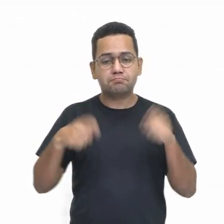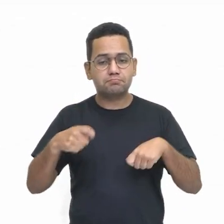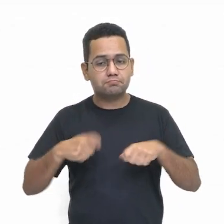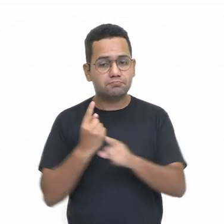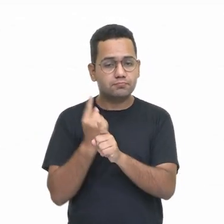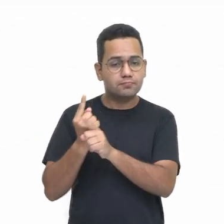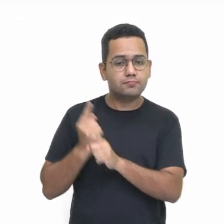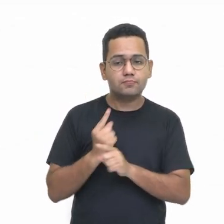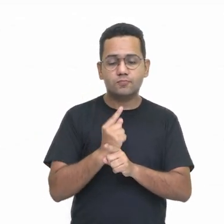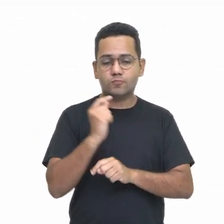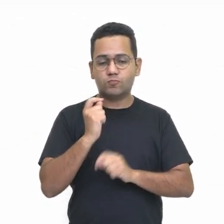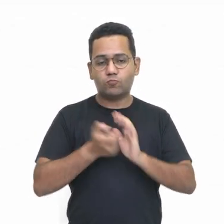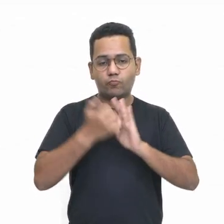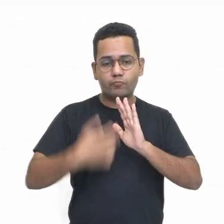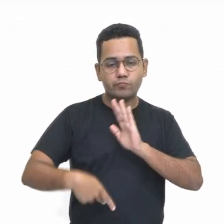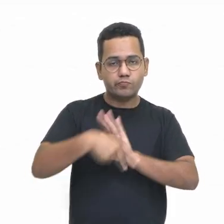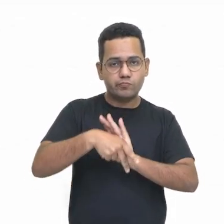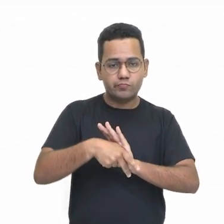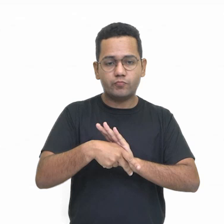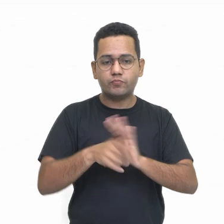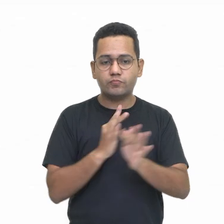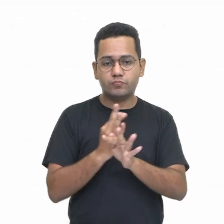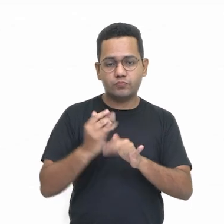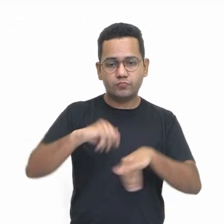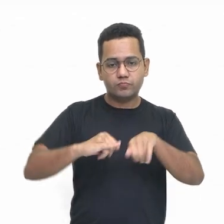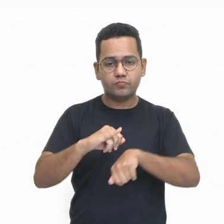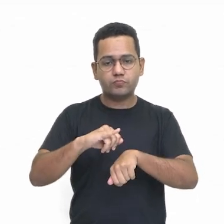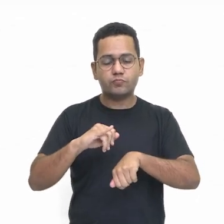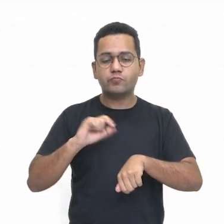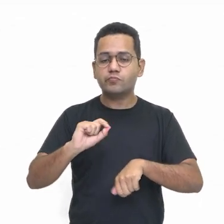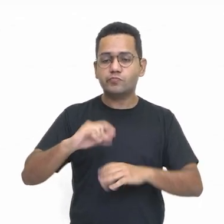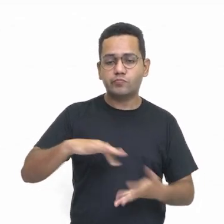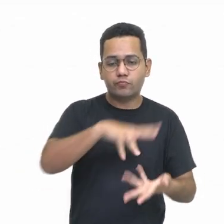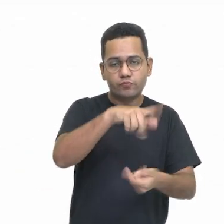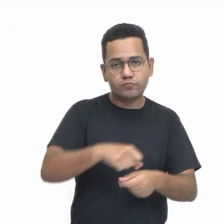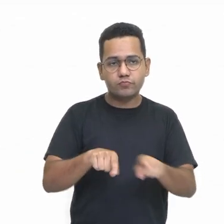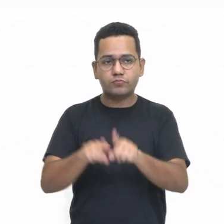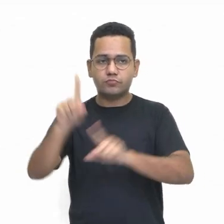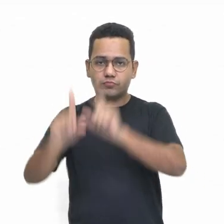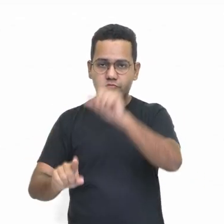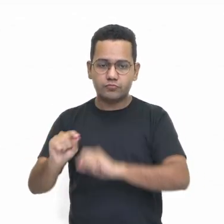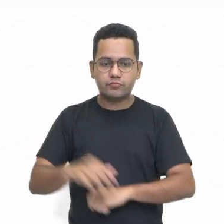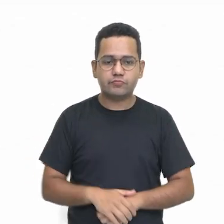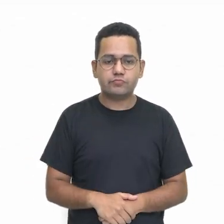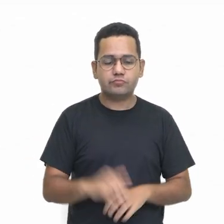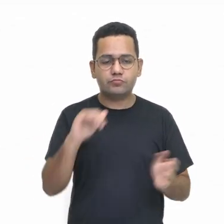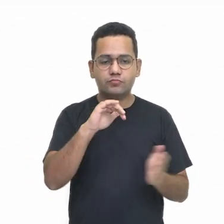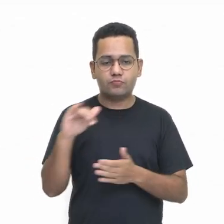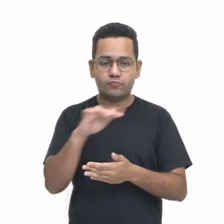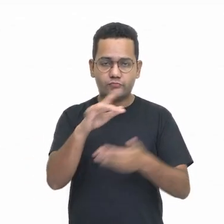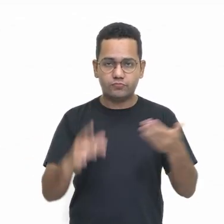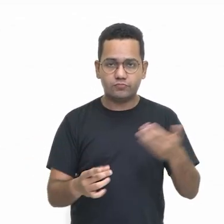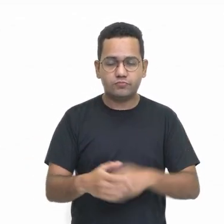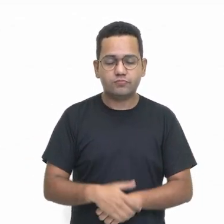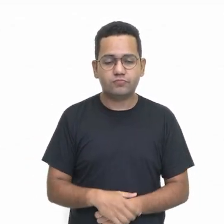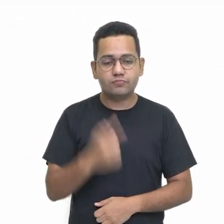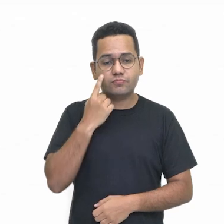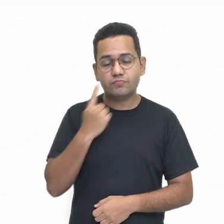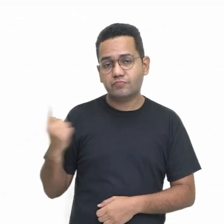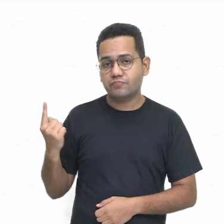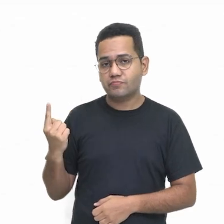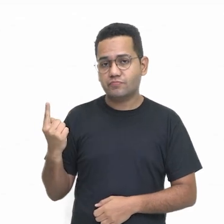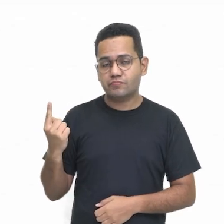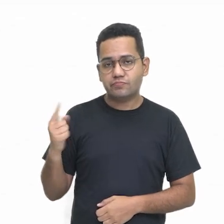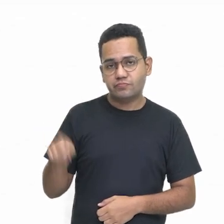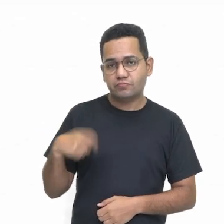determinação das propriedades físicoquímicas de planetas e estrelas e no detalhamento